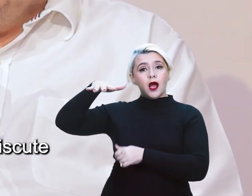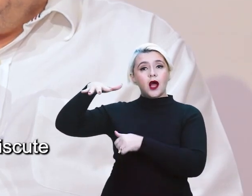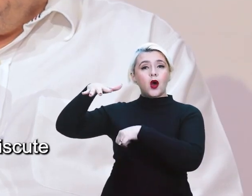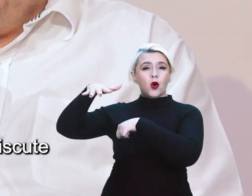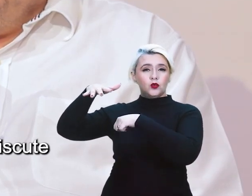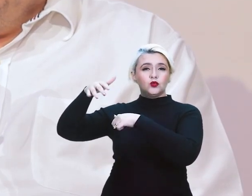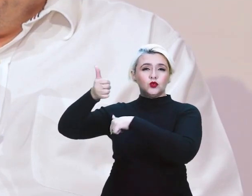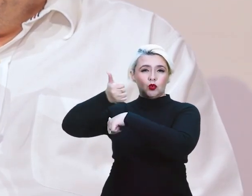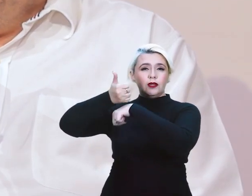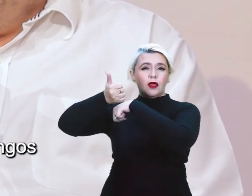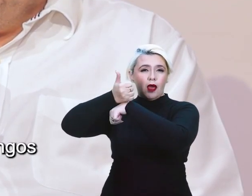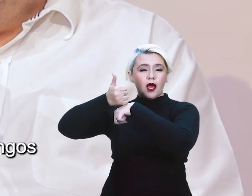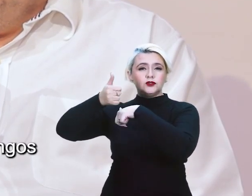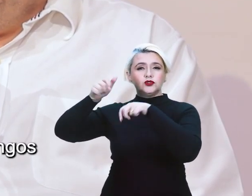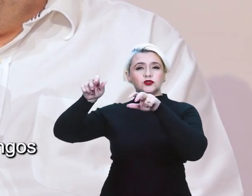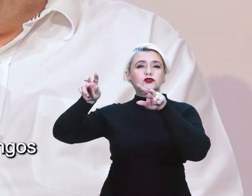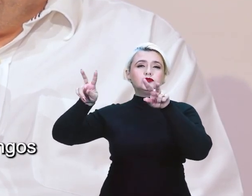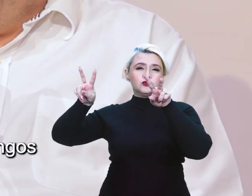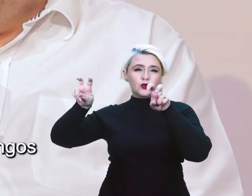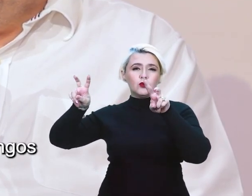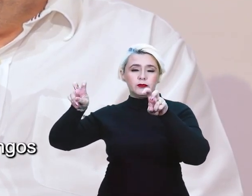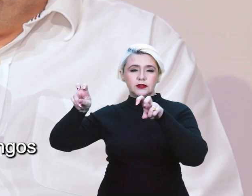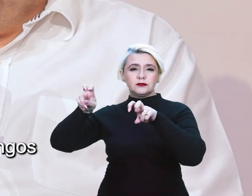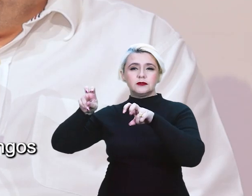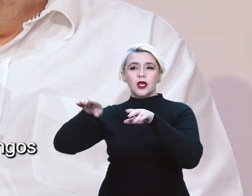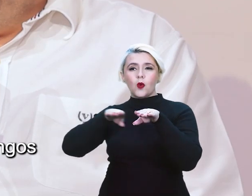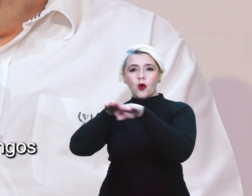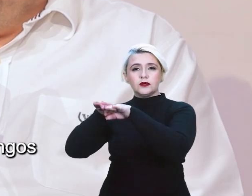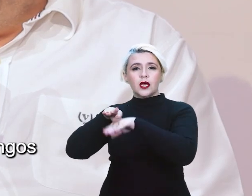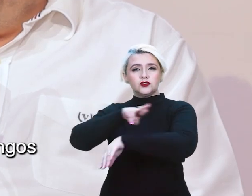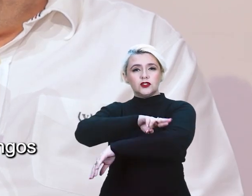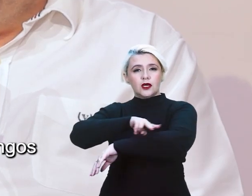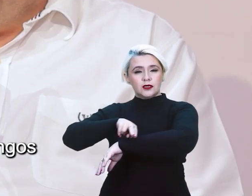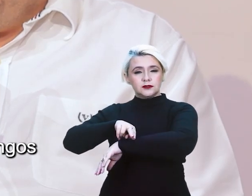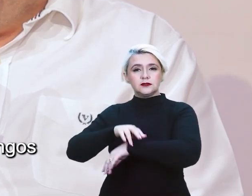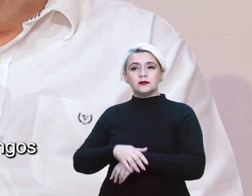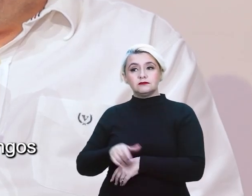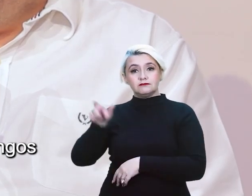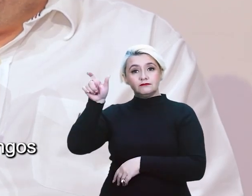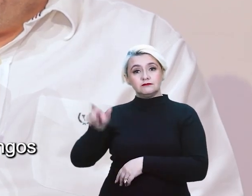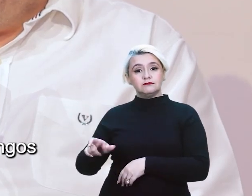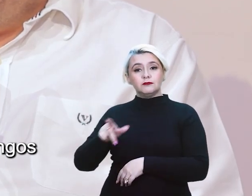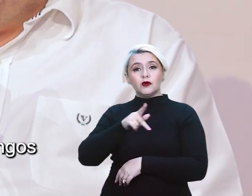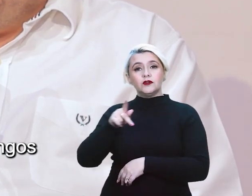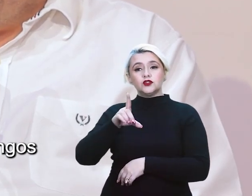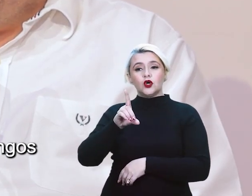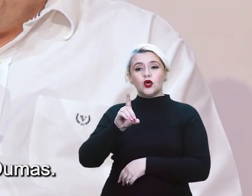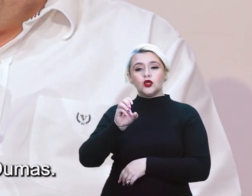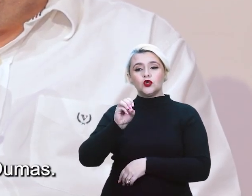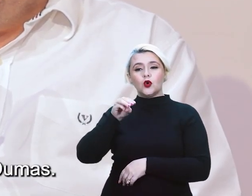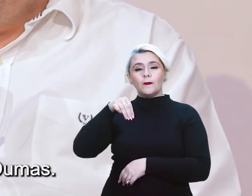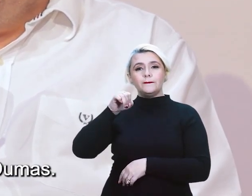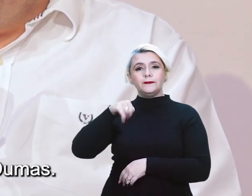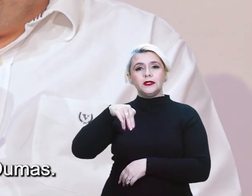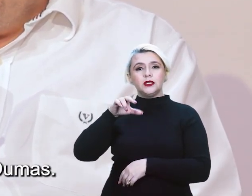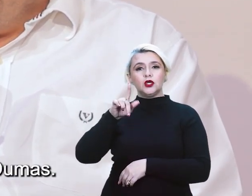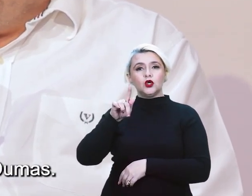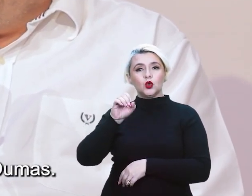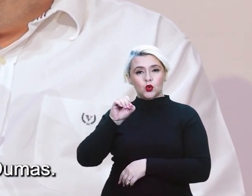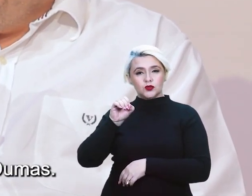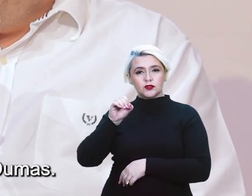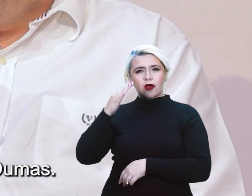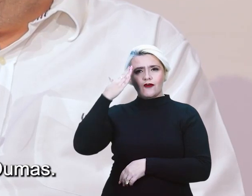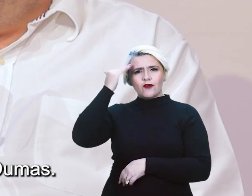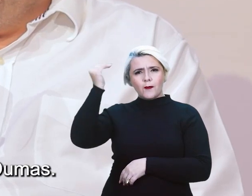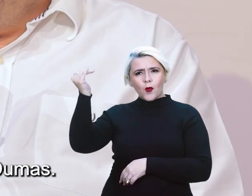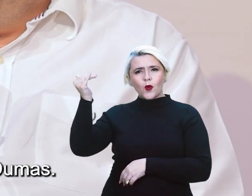igualdade racial, o nosso amigo professor Domingos Barbosa dos Santos, mais conhecido